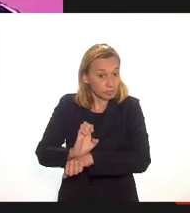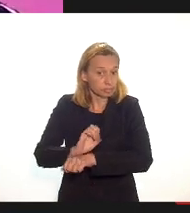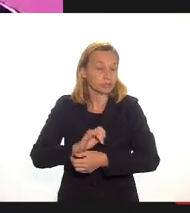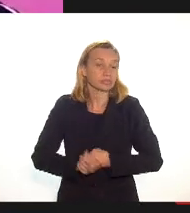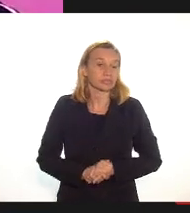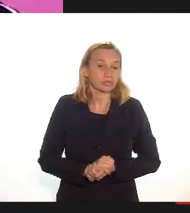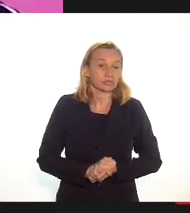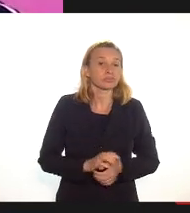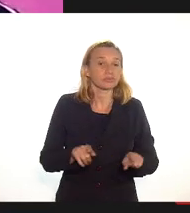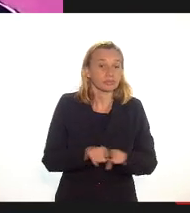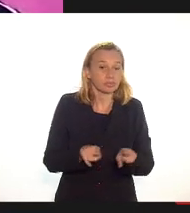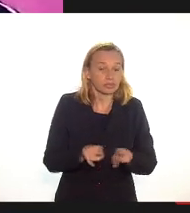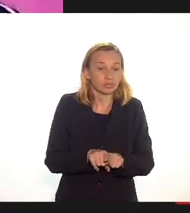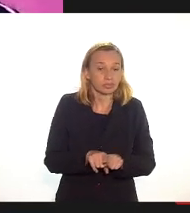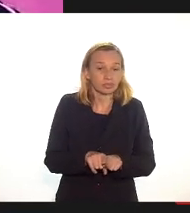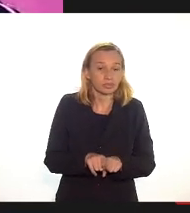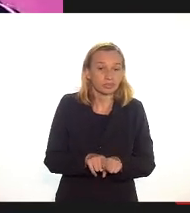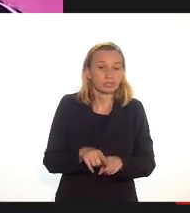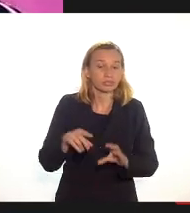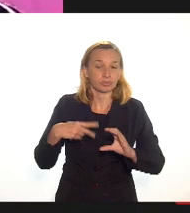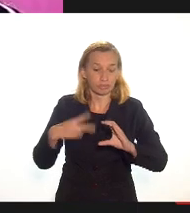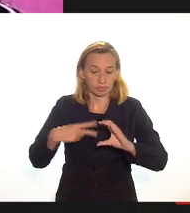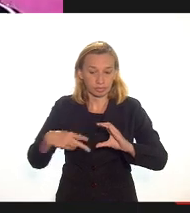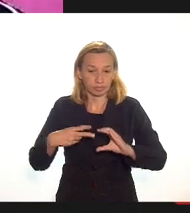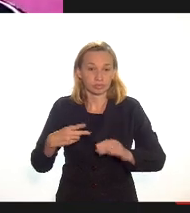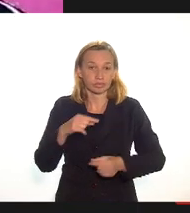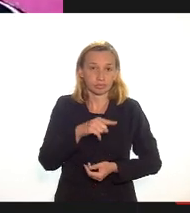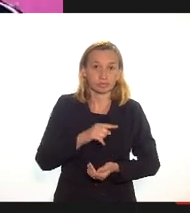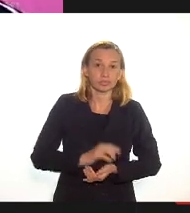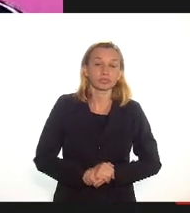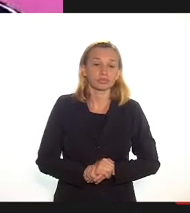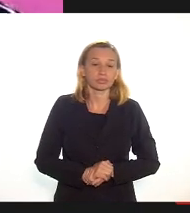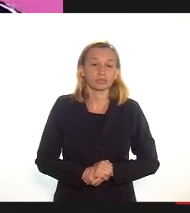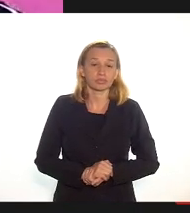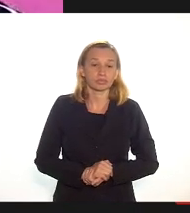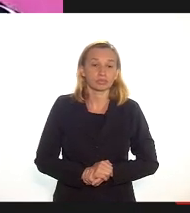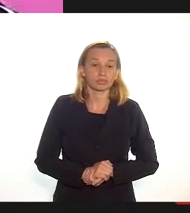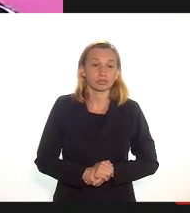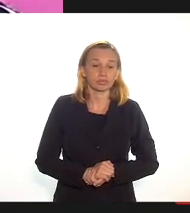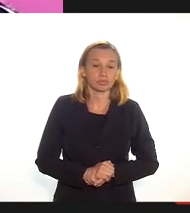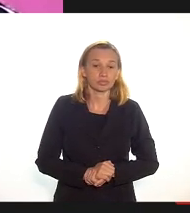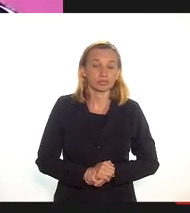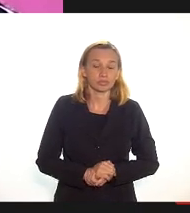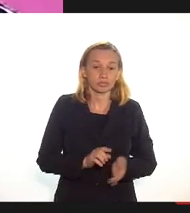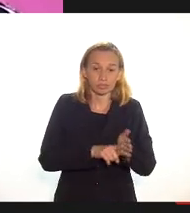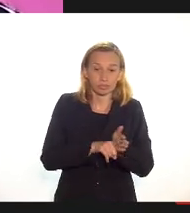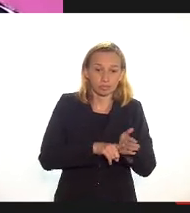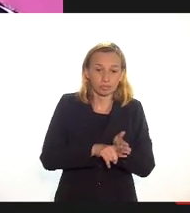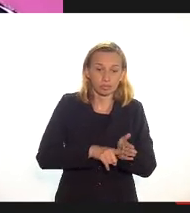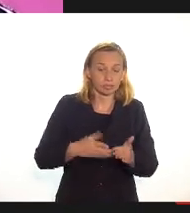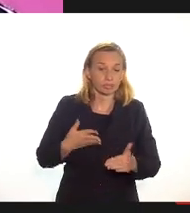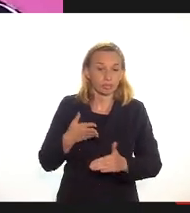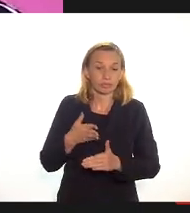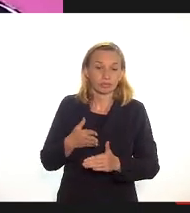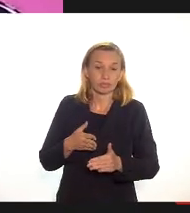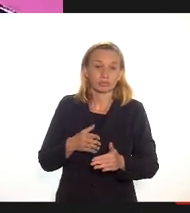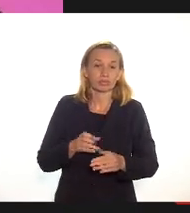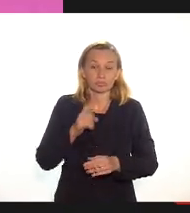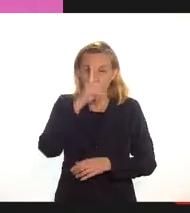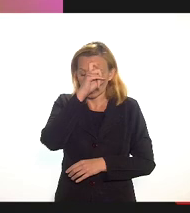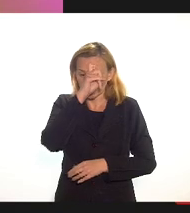estadual e uma CPI também na Câmara de Vereadores, para que sejam investigados os hospitais